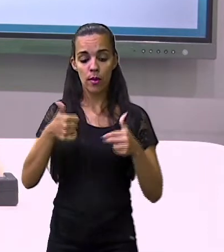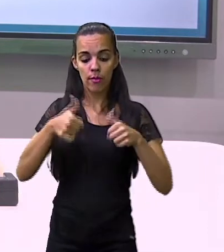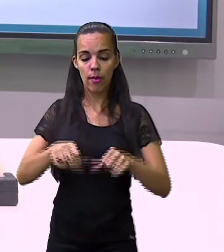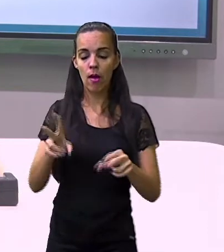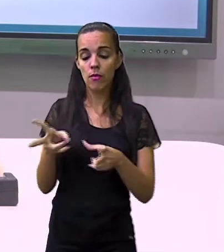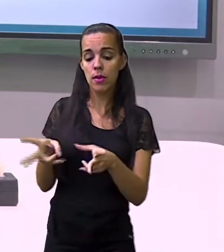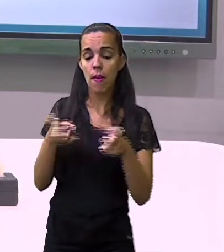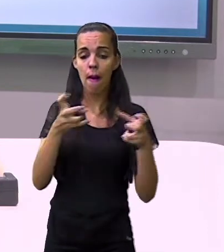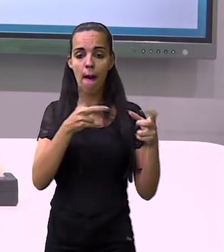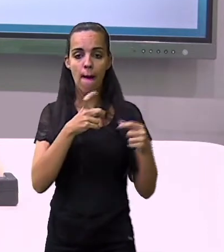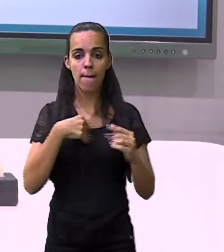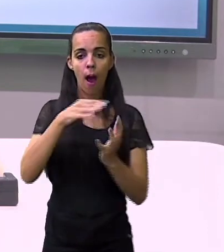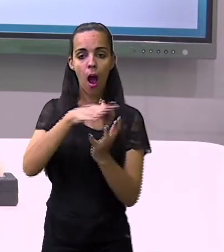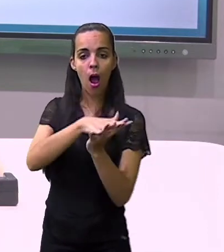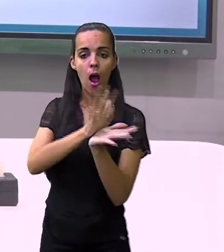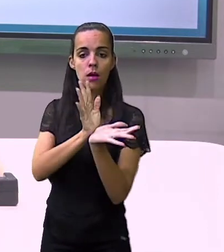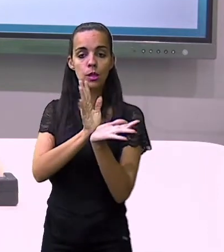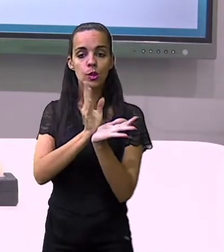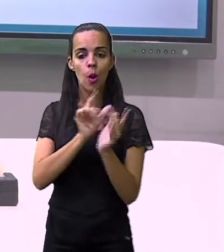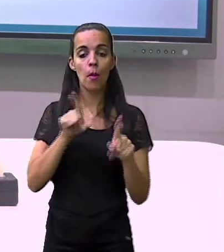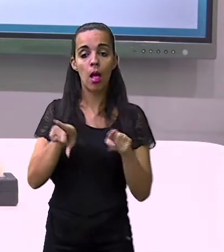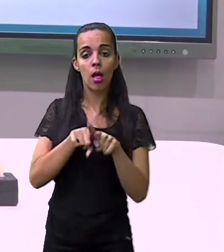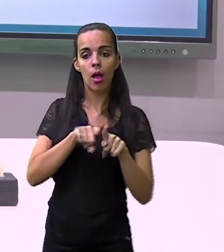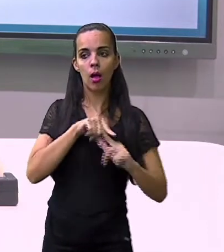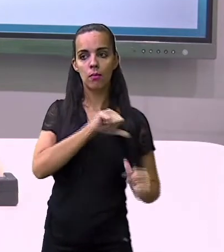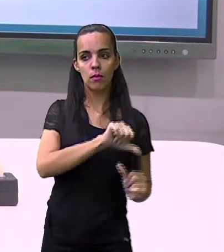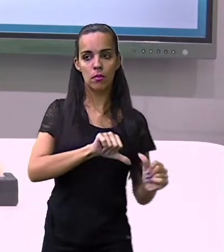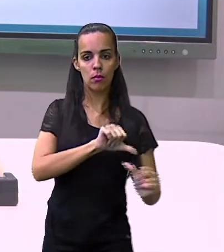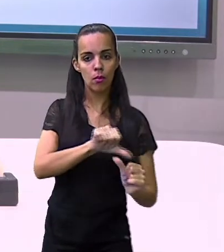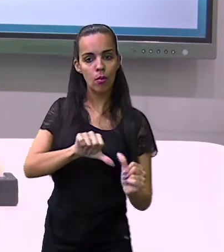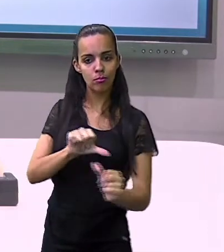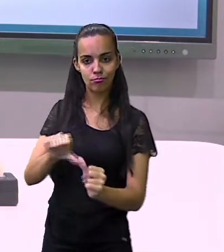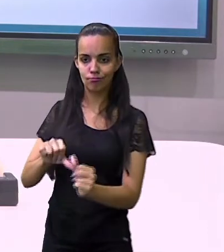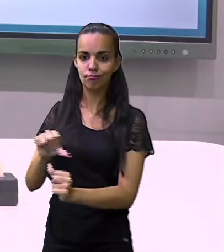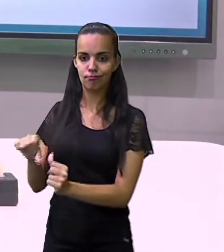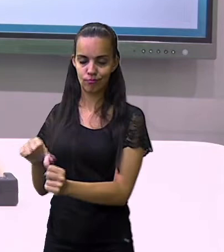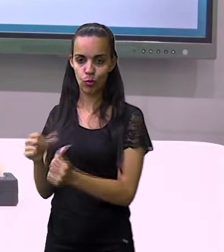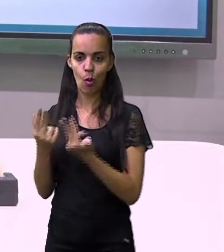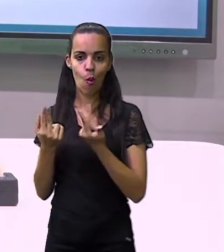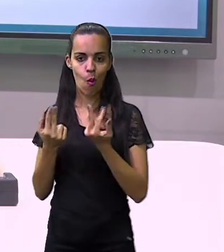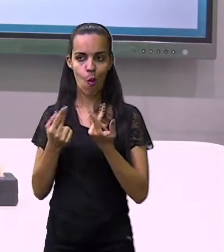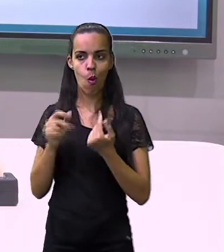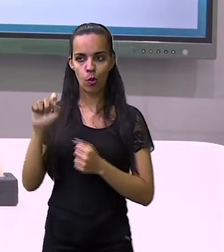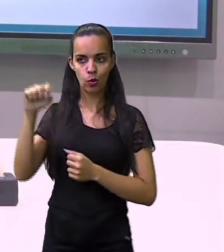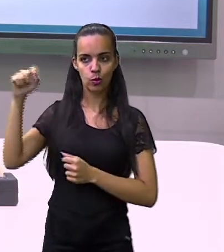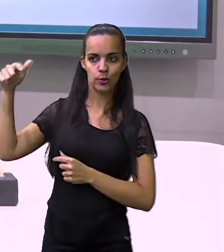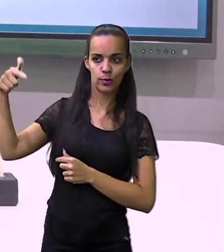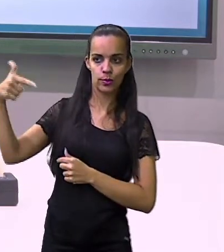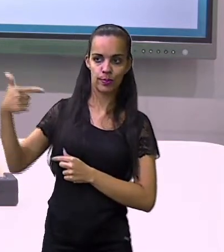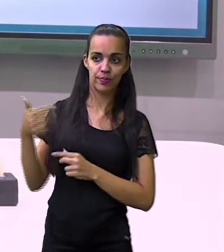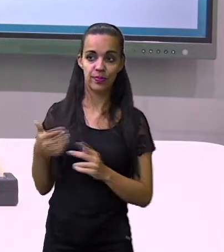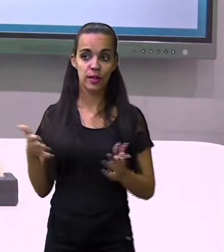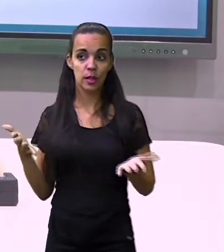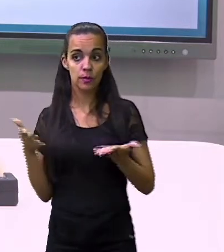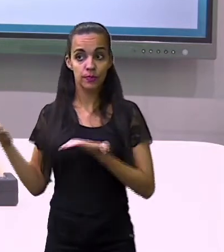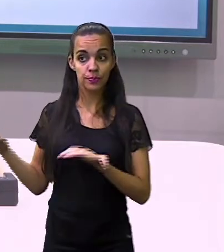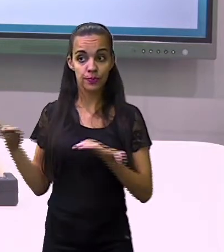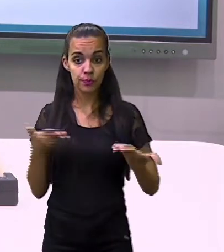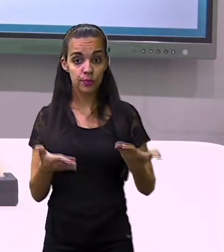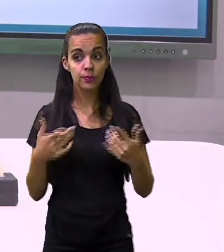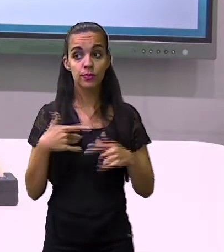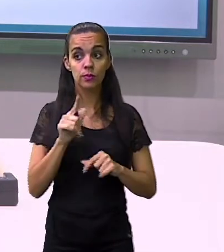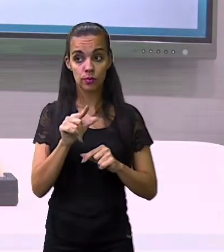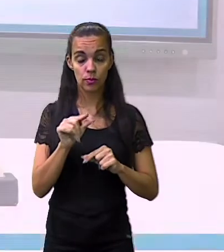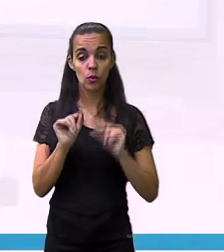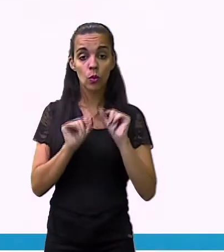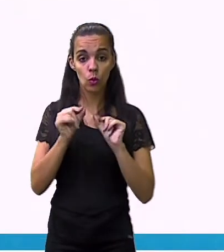por nós, mas, na verdade, é a Terra que passa pelo Sol, não é isso? Aqui nós trouxemos a imagem de